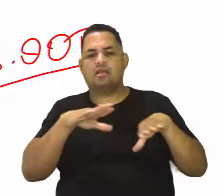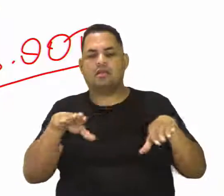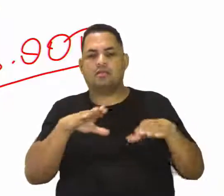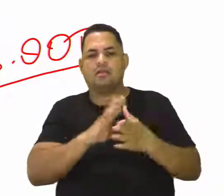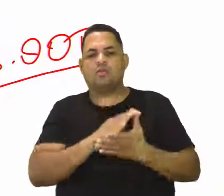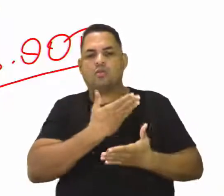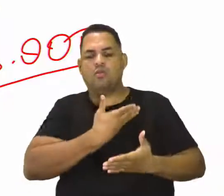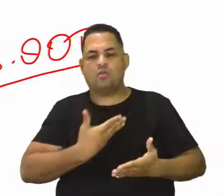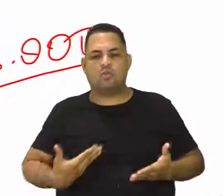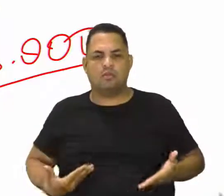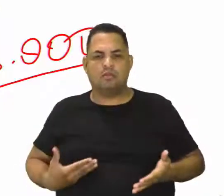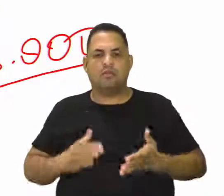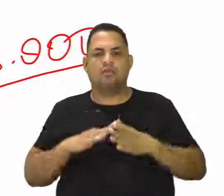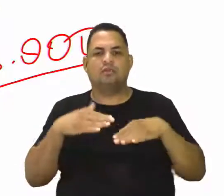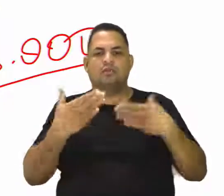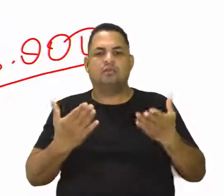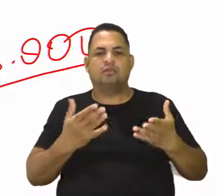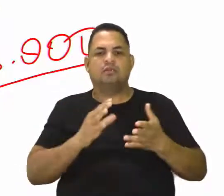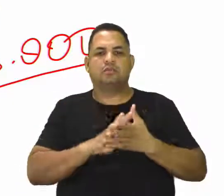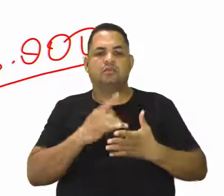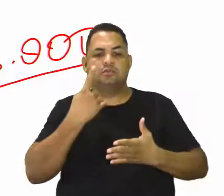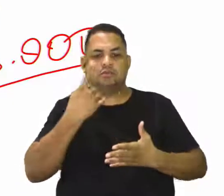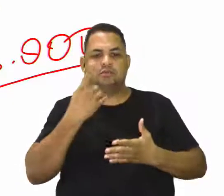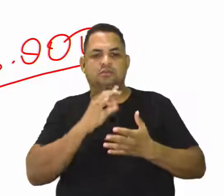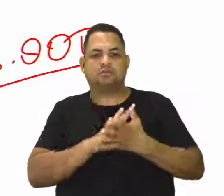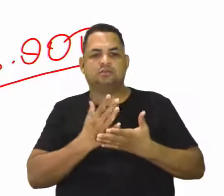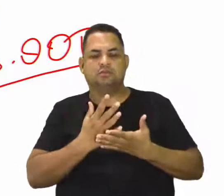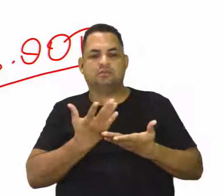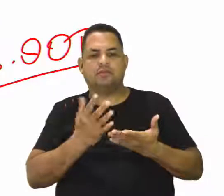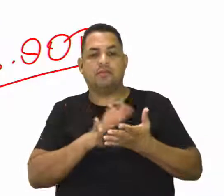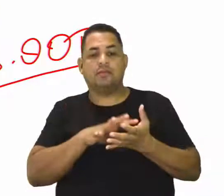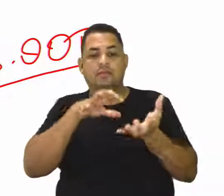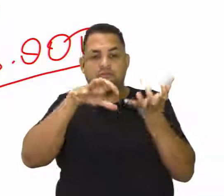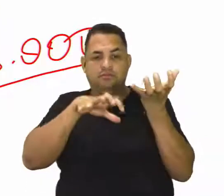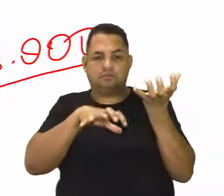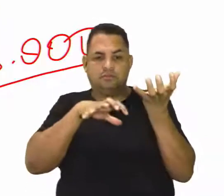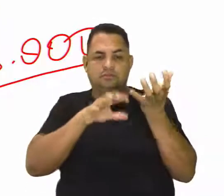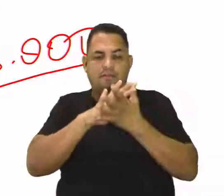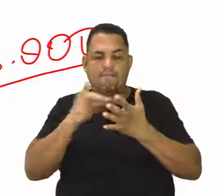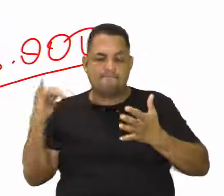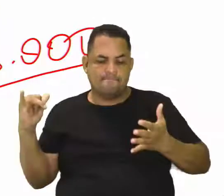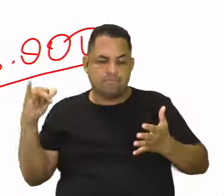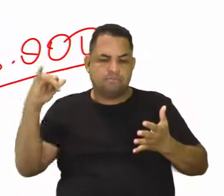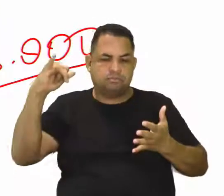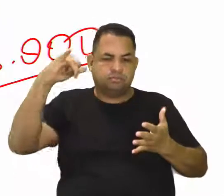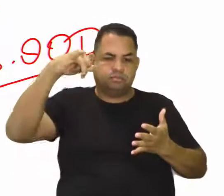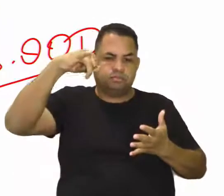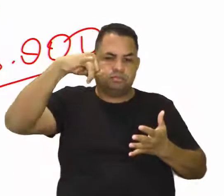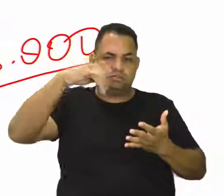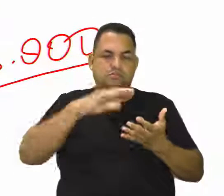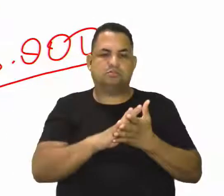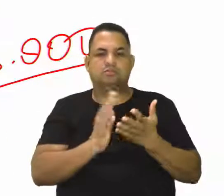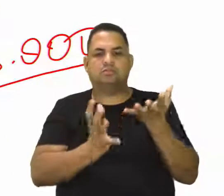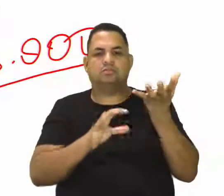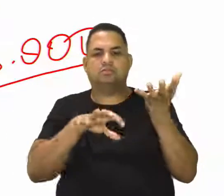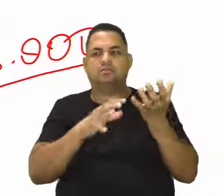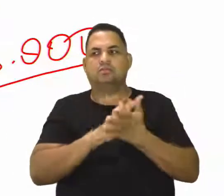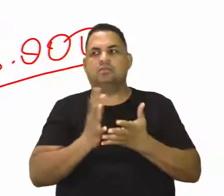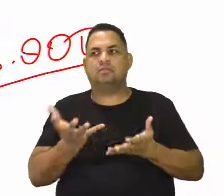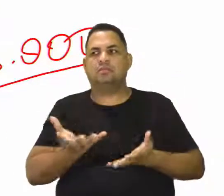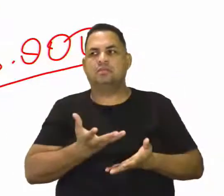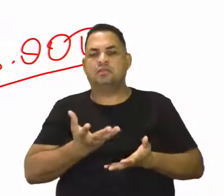ali o coração é que o senhor você pegar essa verificação do congresso nacional é os caras estão lá ou seja